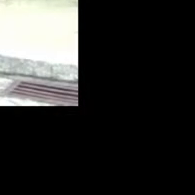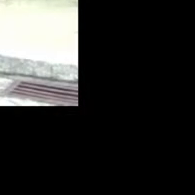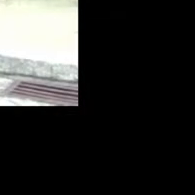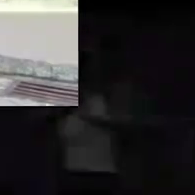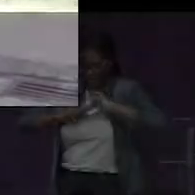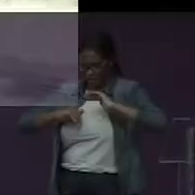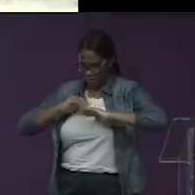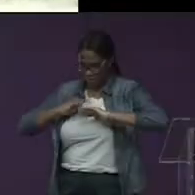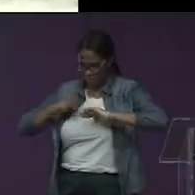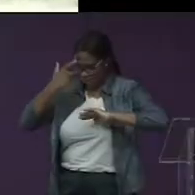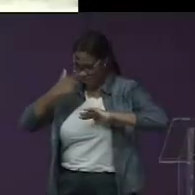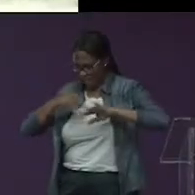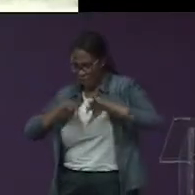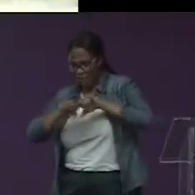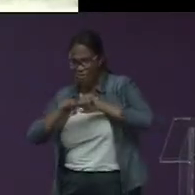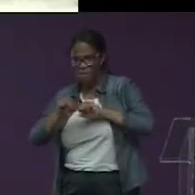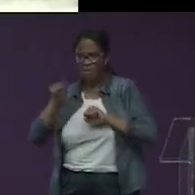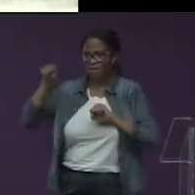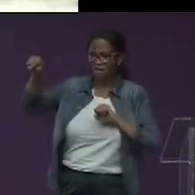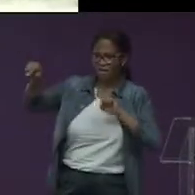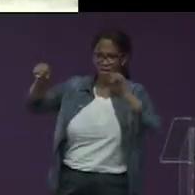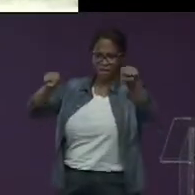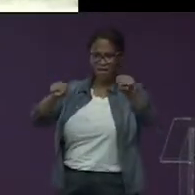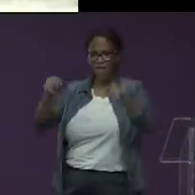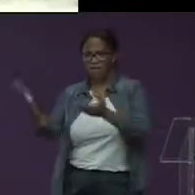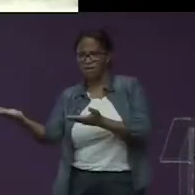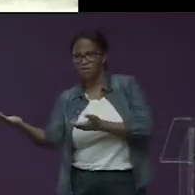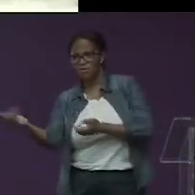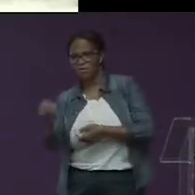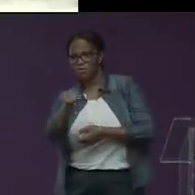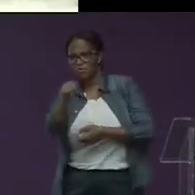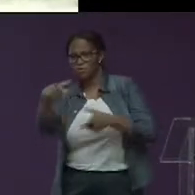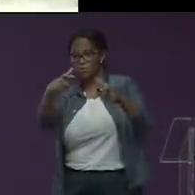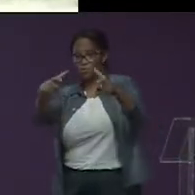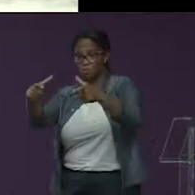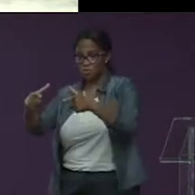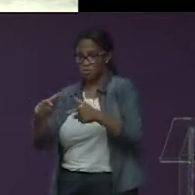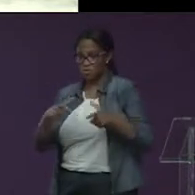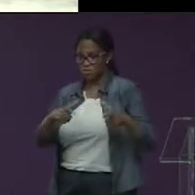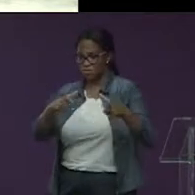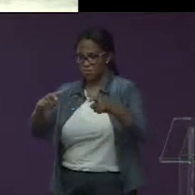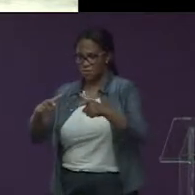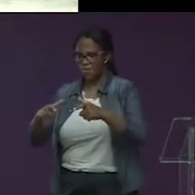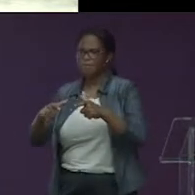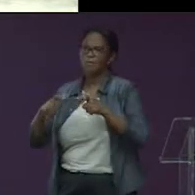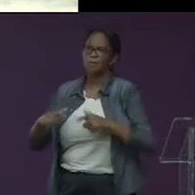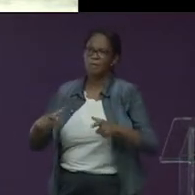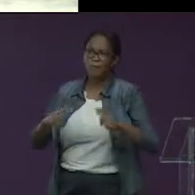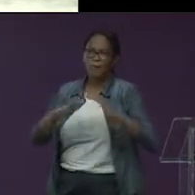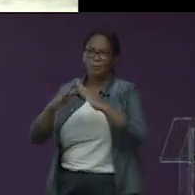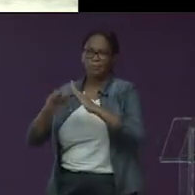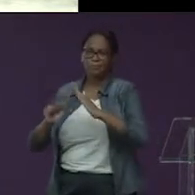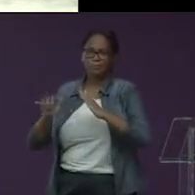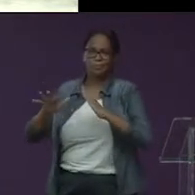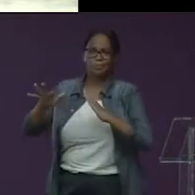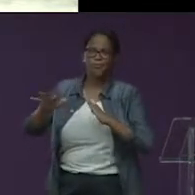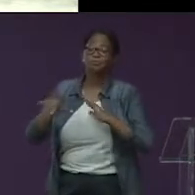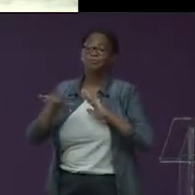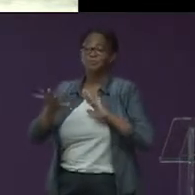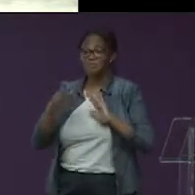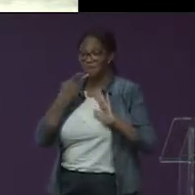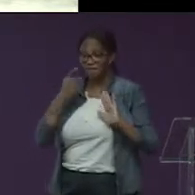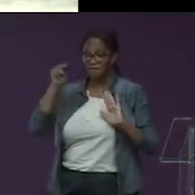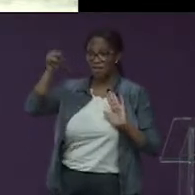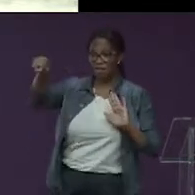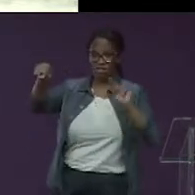formação, dizer e apontar para a juventude do nosso lugar, do nosso bairro, da nossa comunidade,